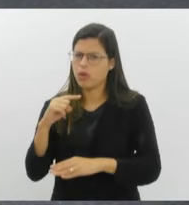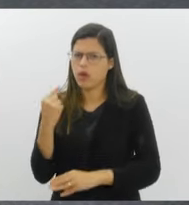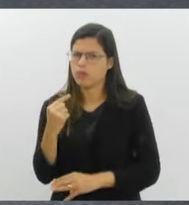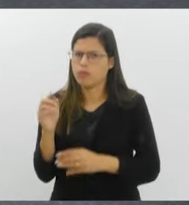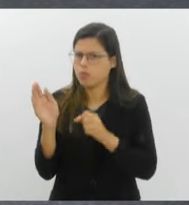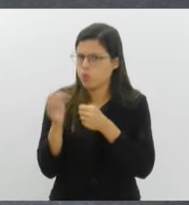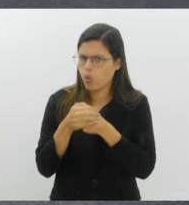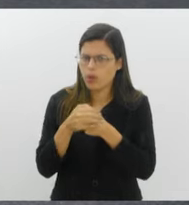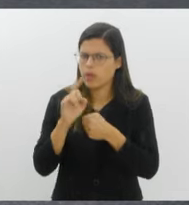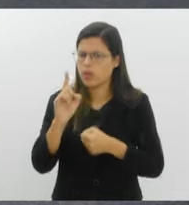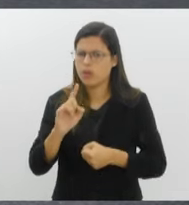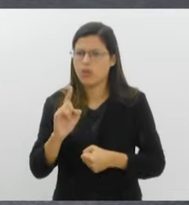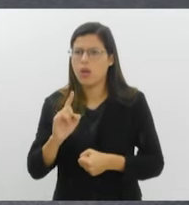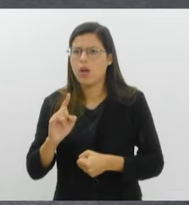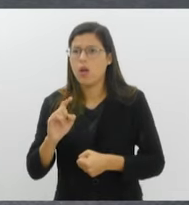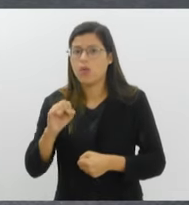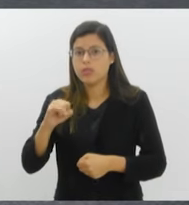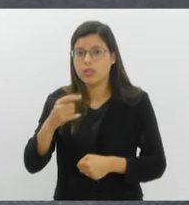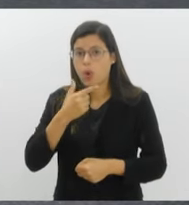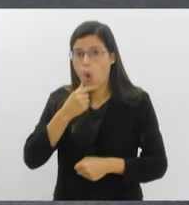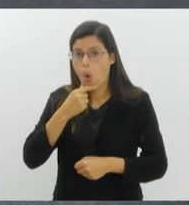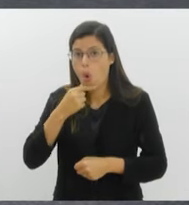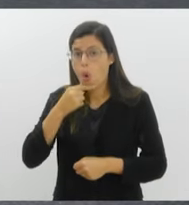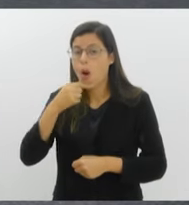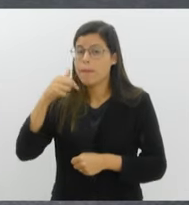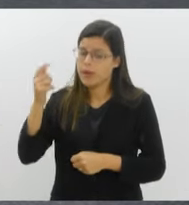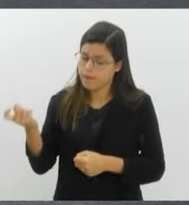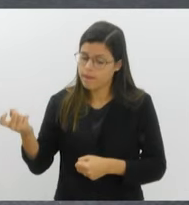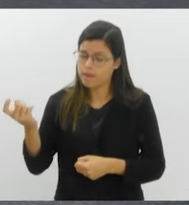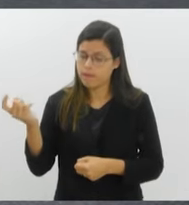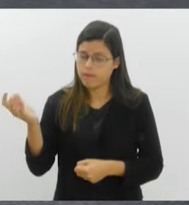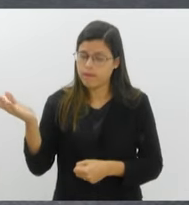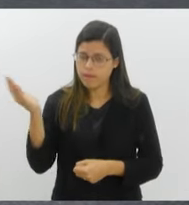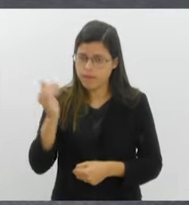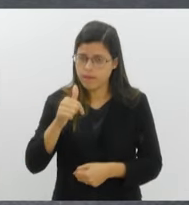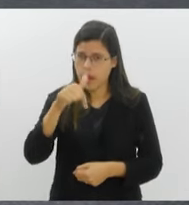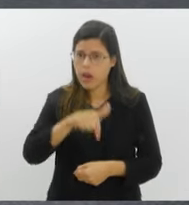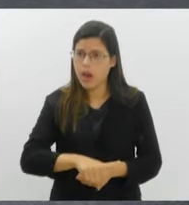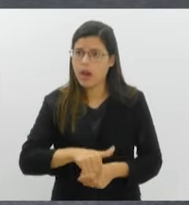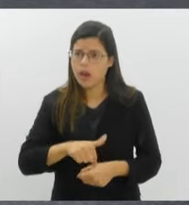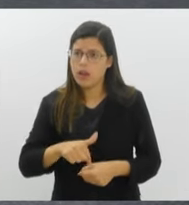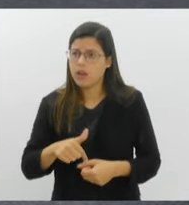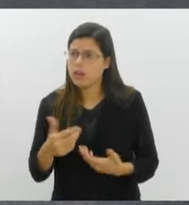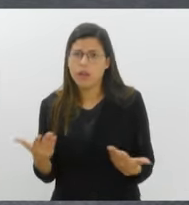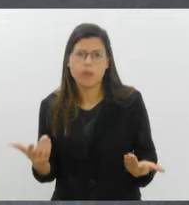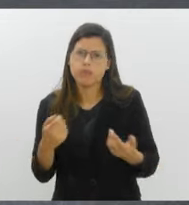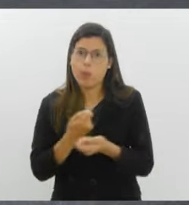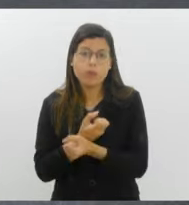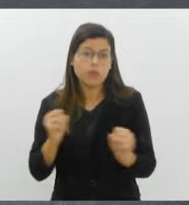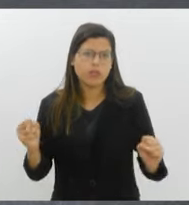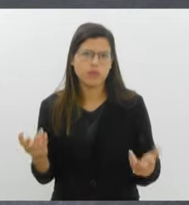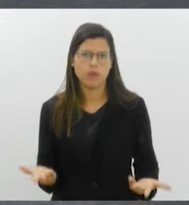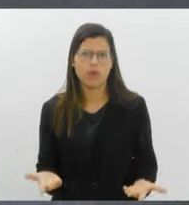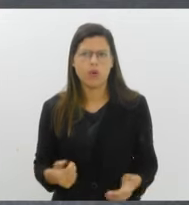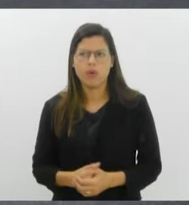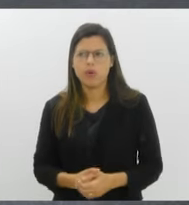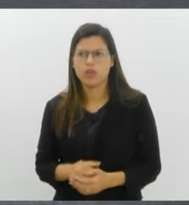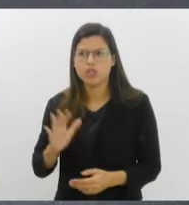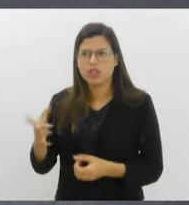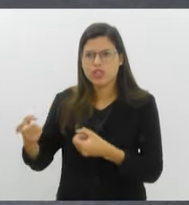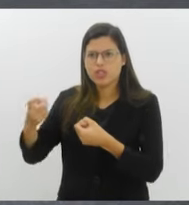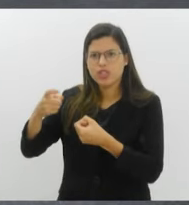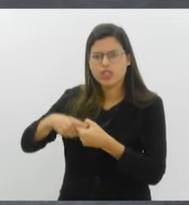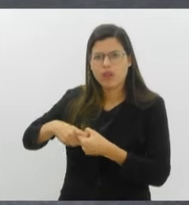aqui dentro, não. Se for homem desse, que tem tempo ainda, eu faço o desafio. Ele deve estar por aqui, não é possível. Será que ele já voltou para o